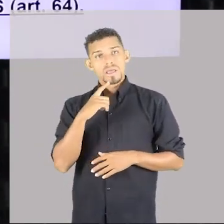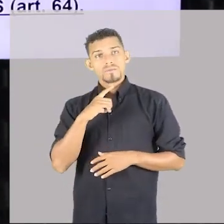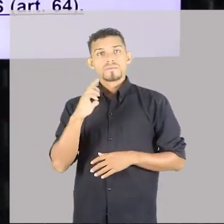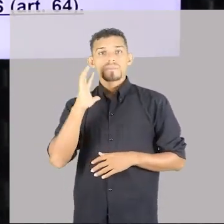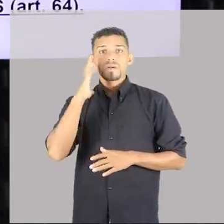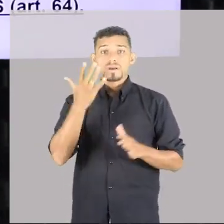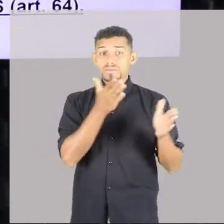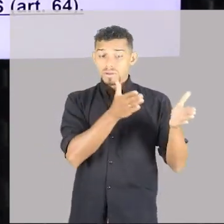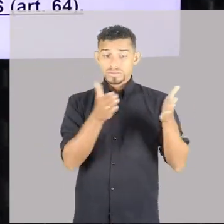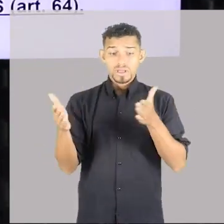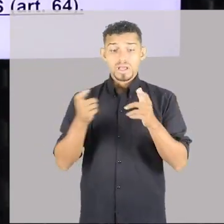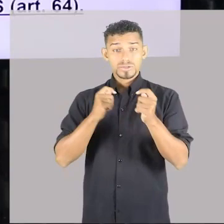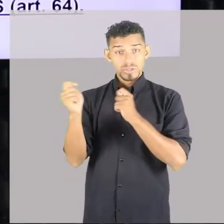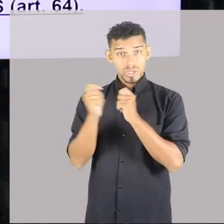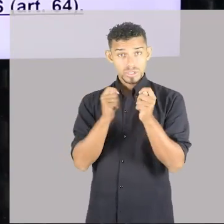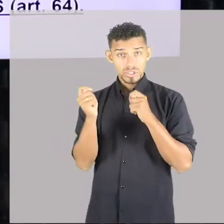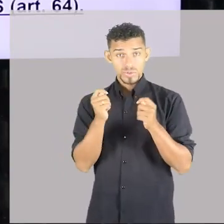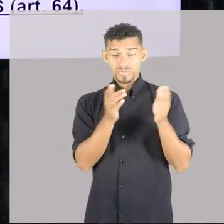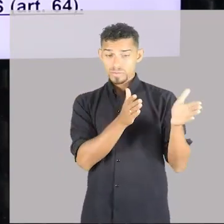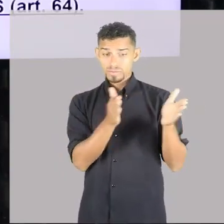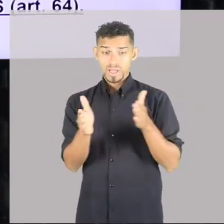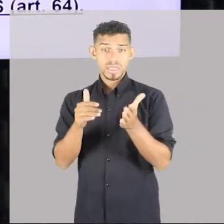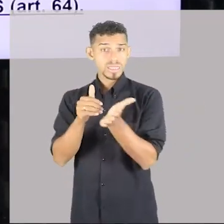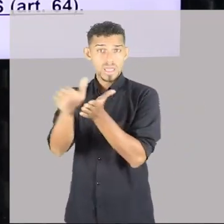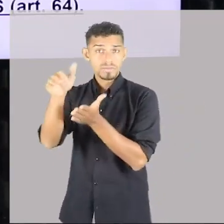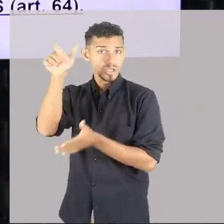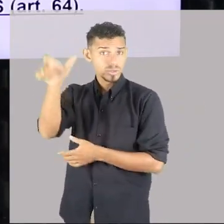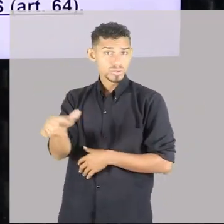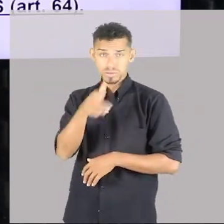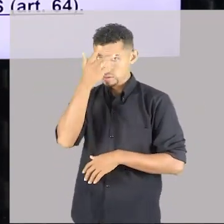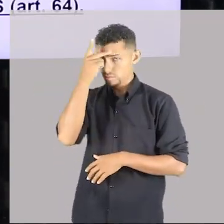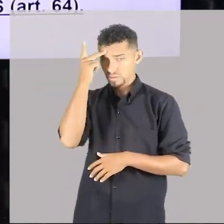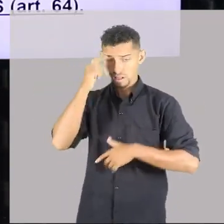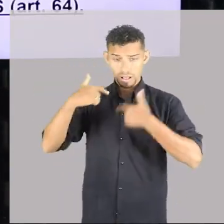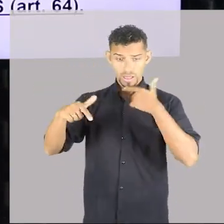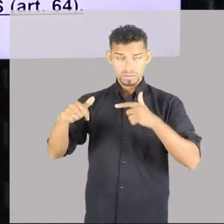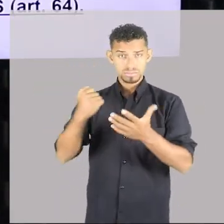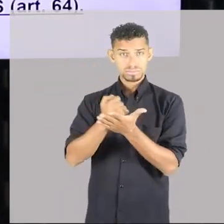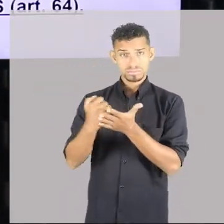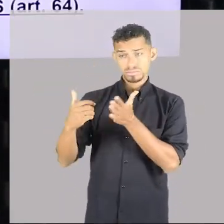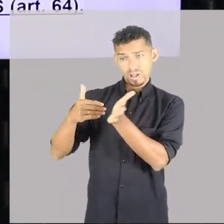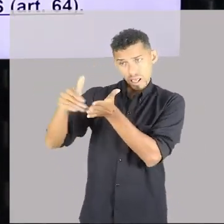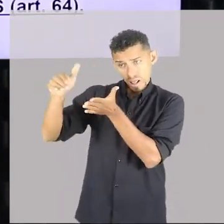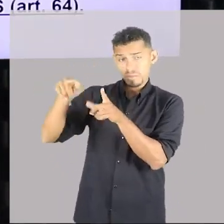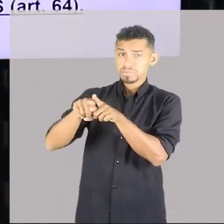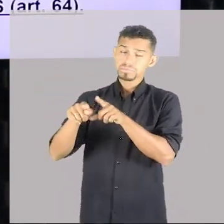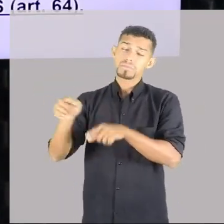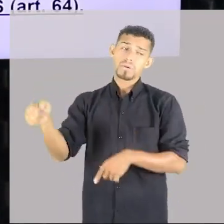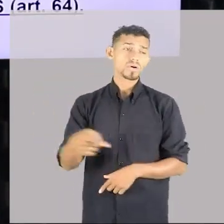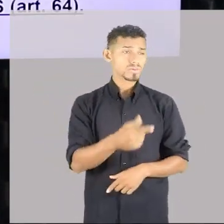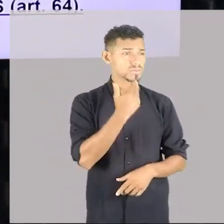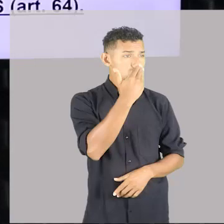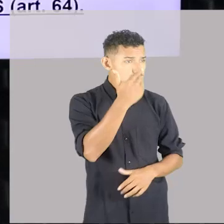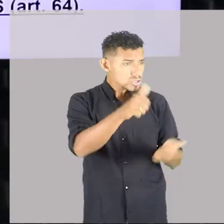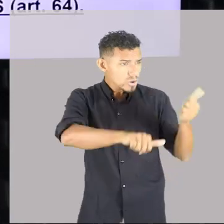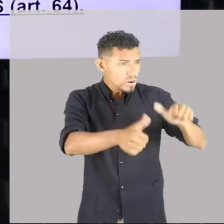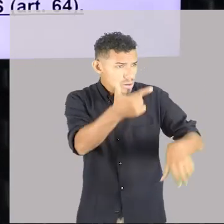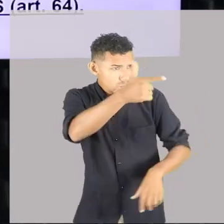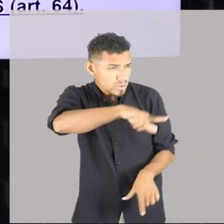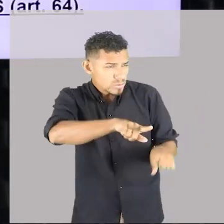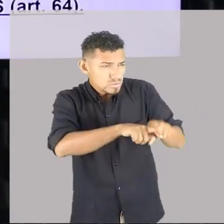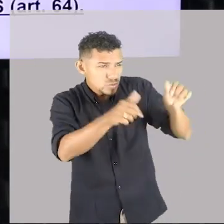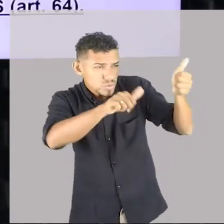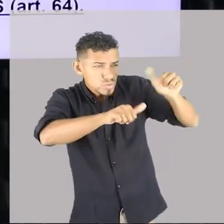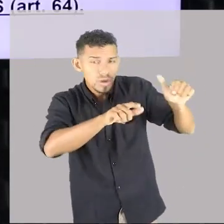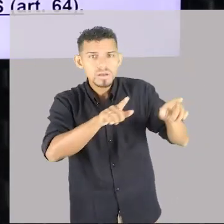no processo administrativo determinando a demissão de um servidor. Esse servidor pode recorrer e pode pedir imediatamente o